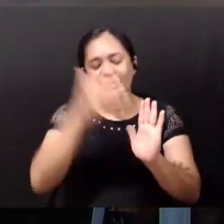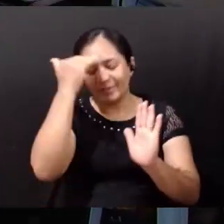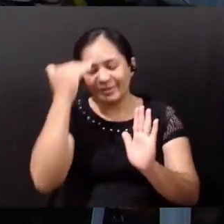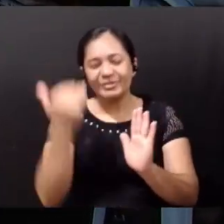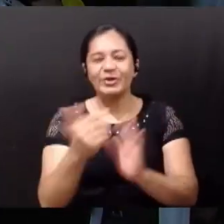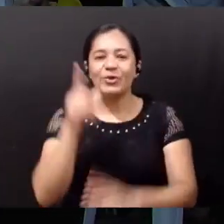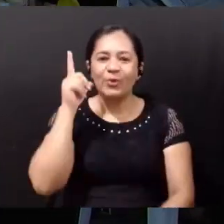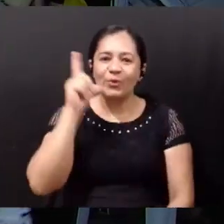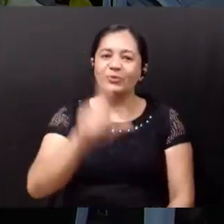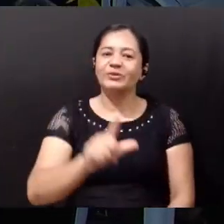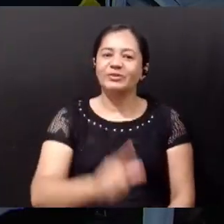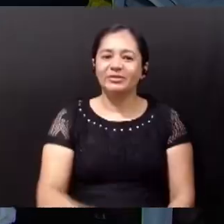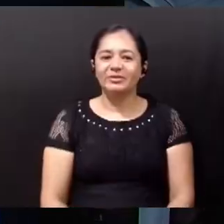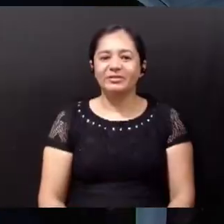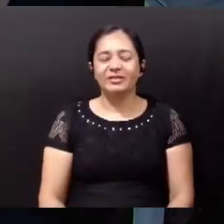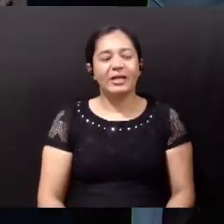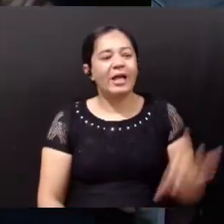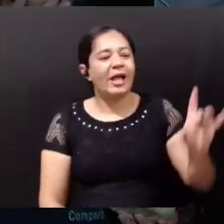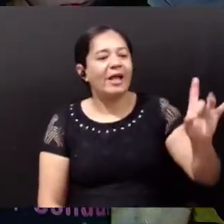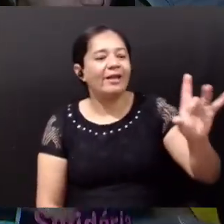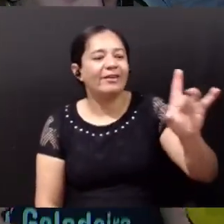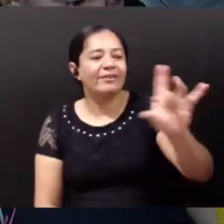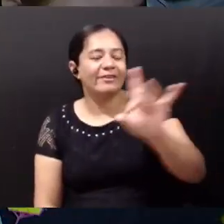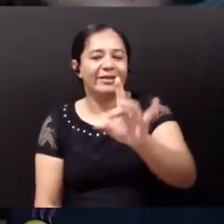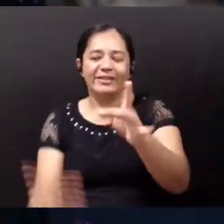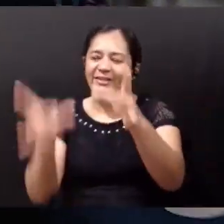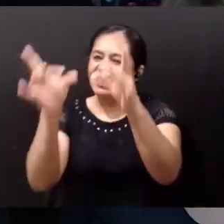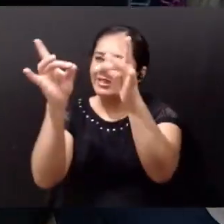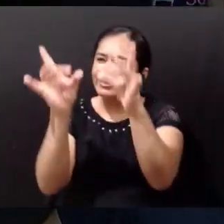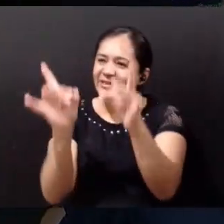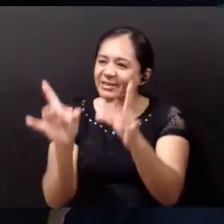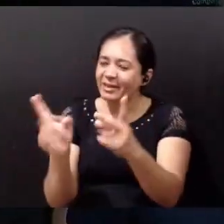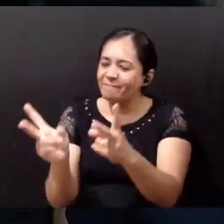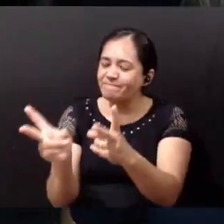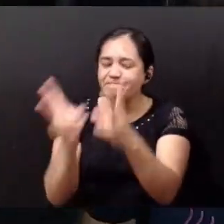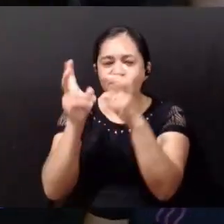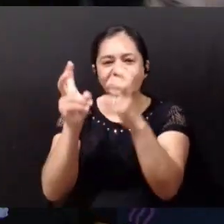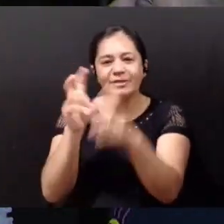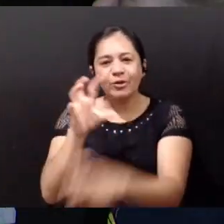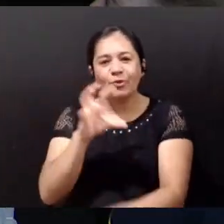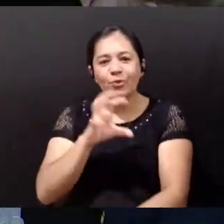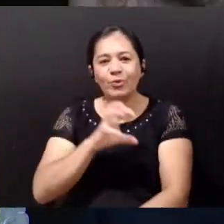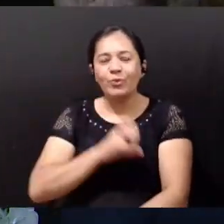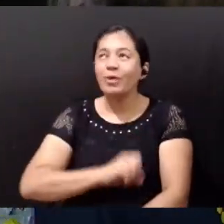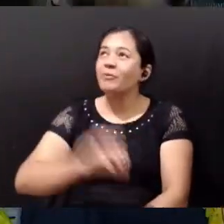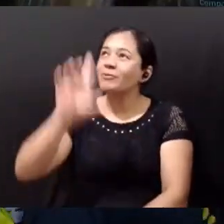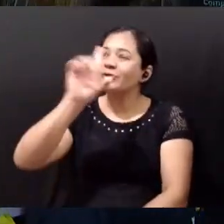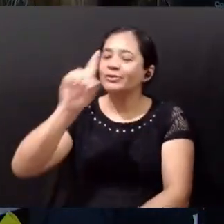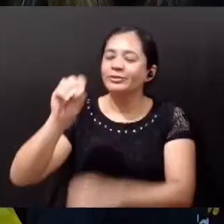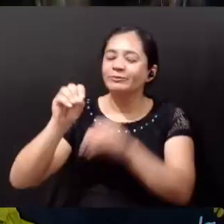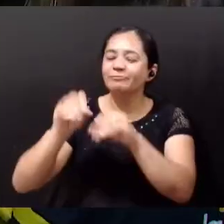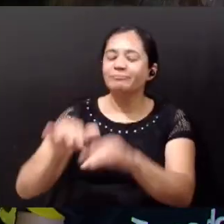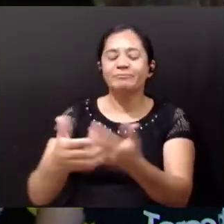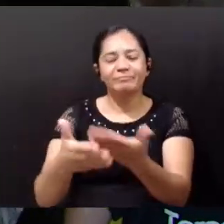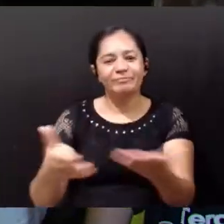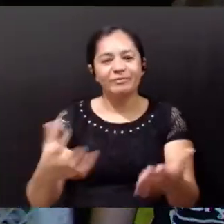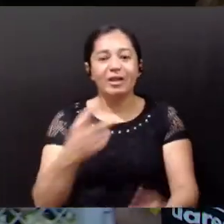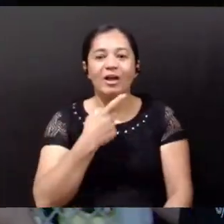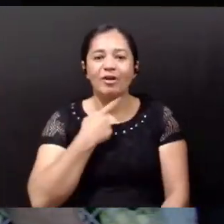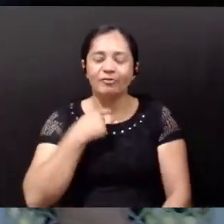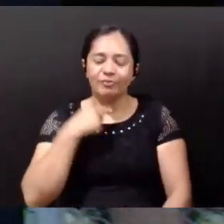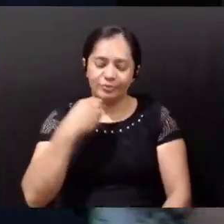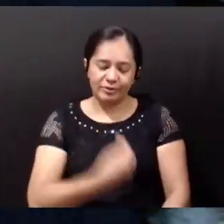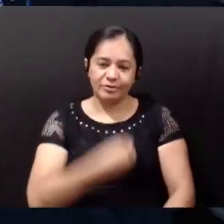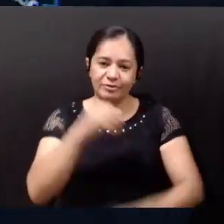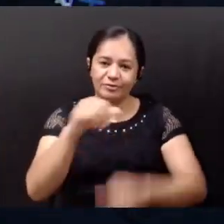de em cada detalhe despertar neles o amor de Deus por eles, a vontade de mudar de vida, a vontade